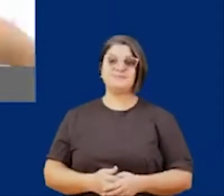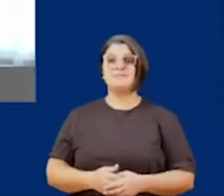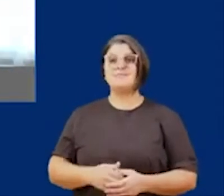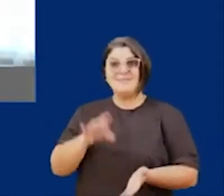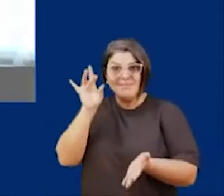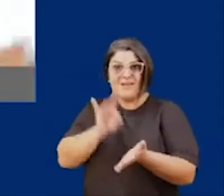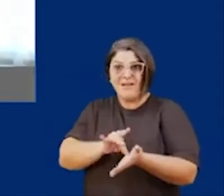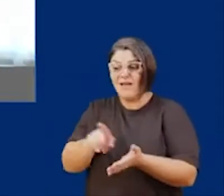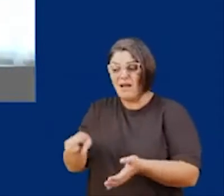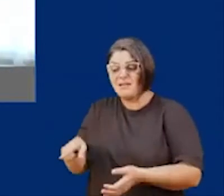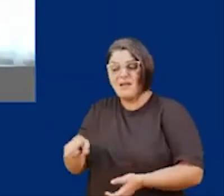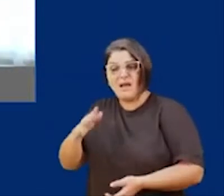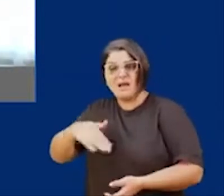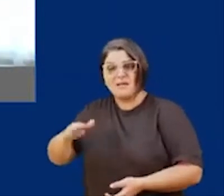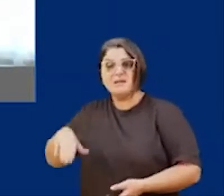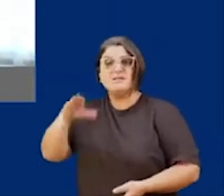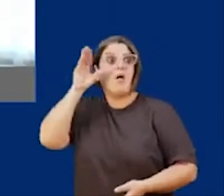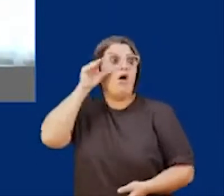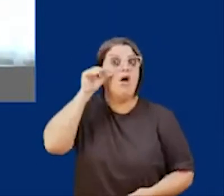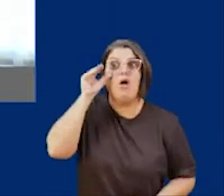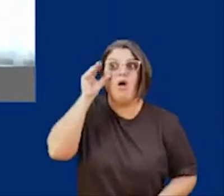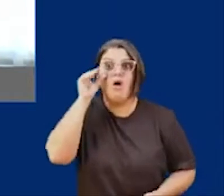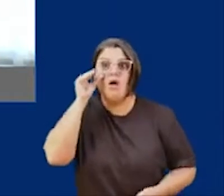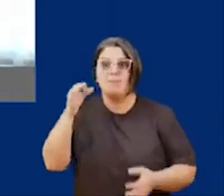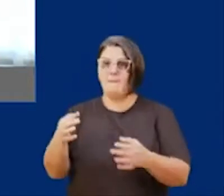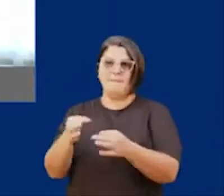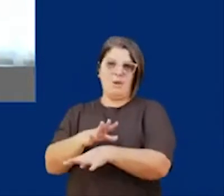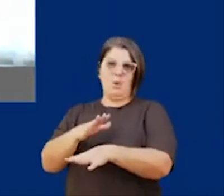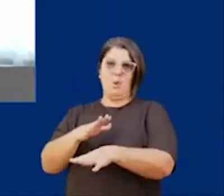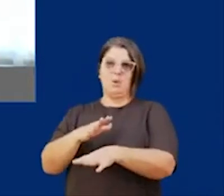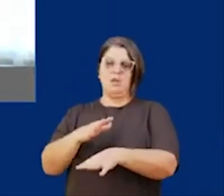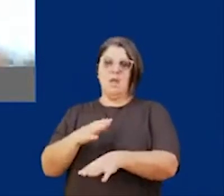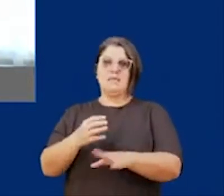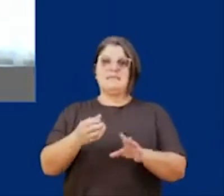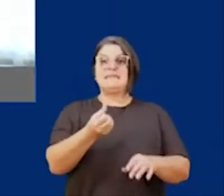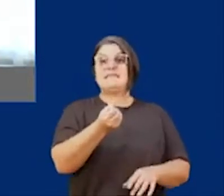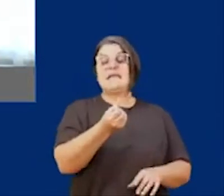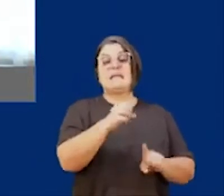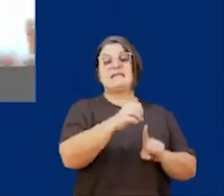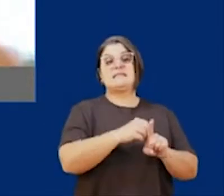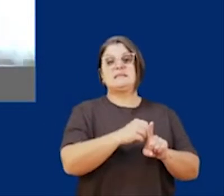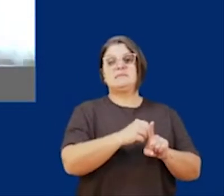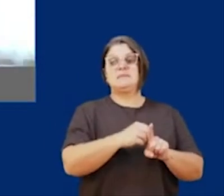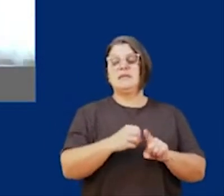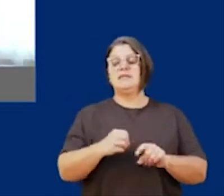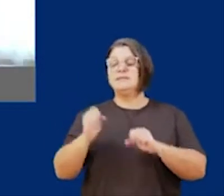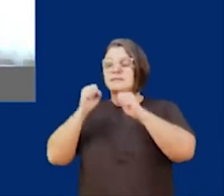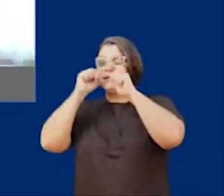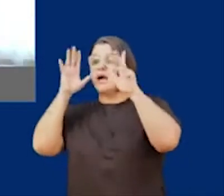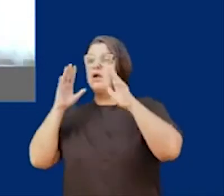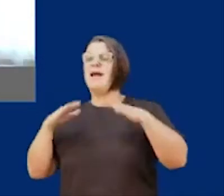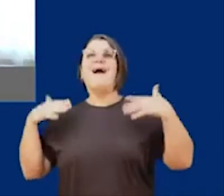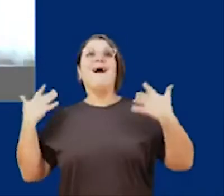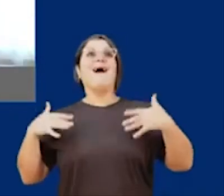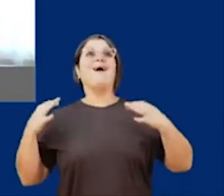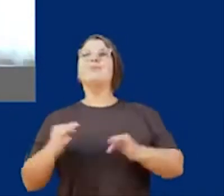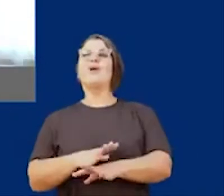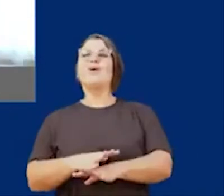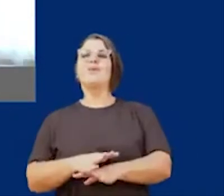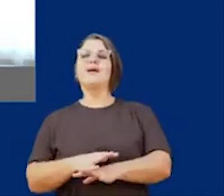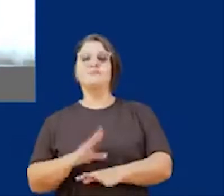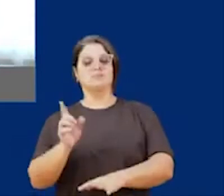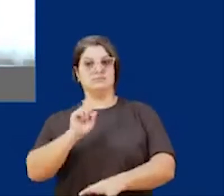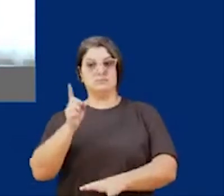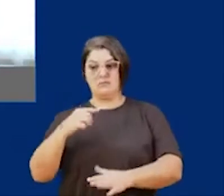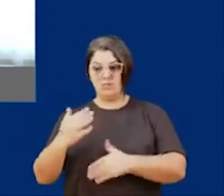curiosa, ela não fica pronta de um dia para outro, não é assim, ela faz 6 meses hoje e ela acorda pronta, né? O desenvolvimento é um processo contínuo,